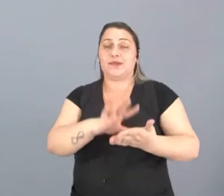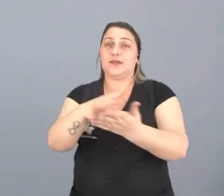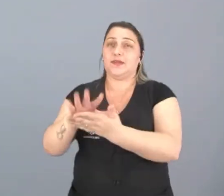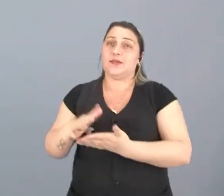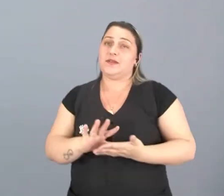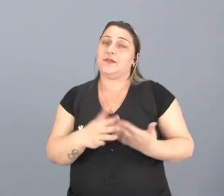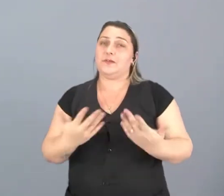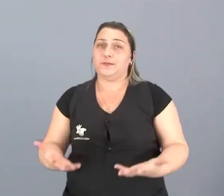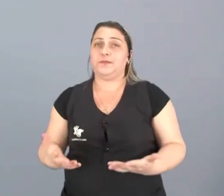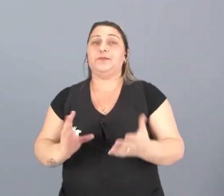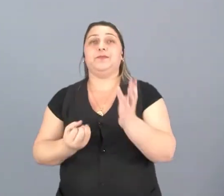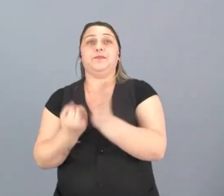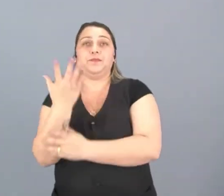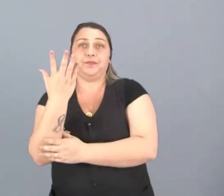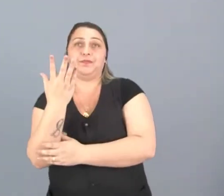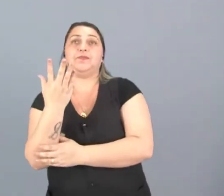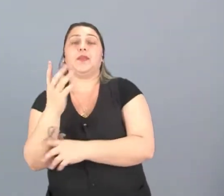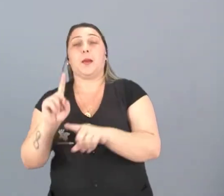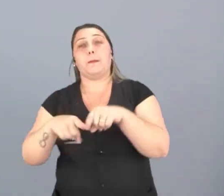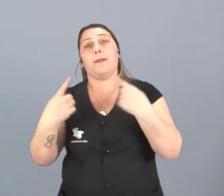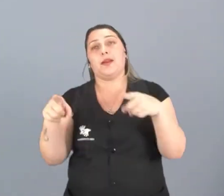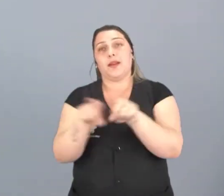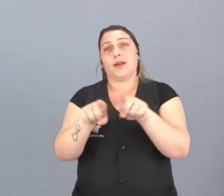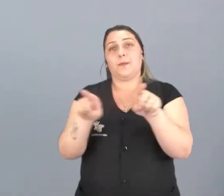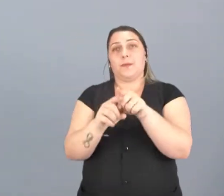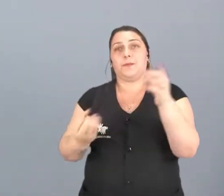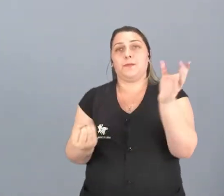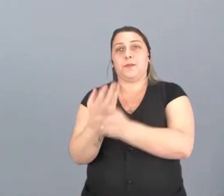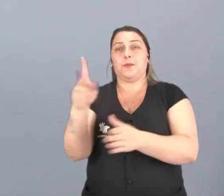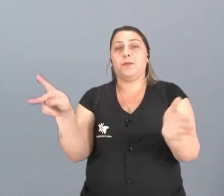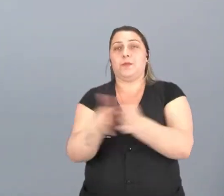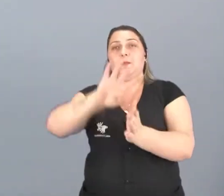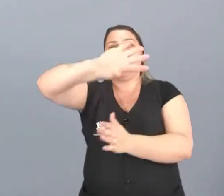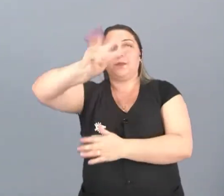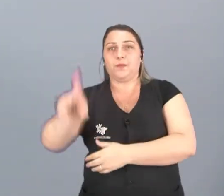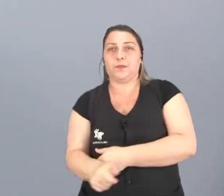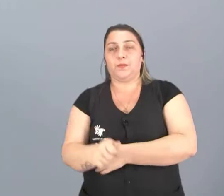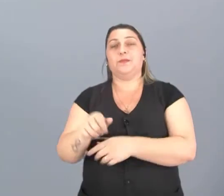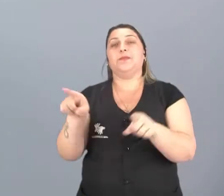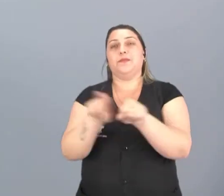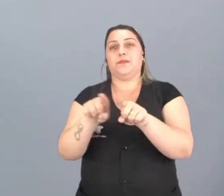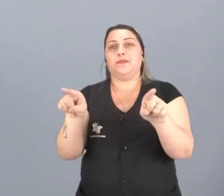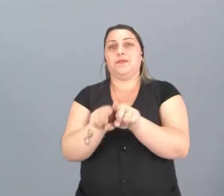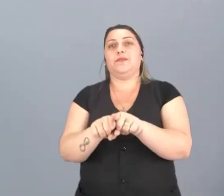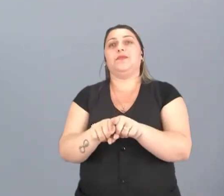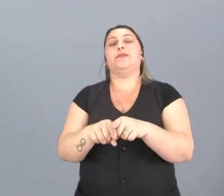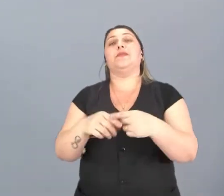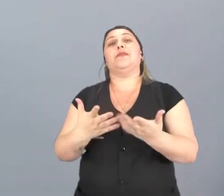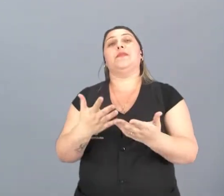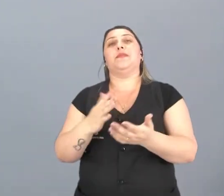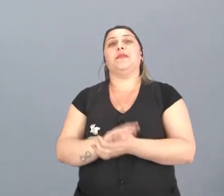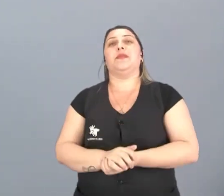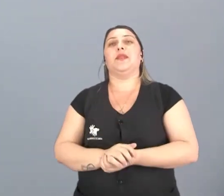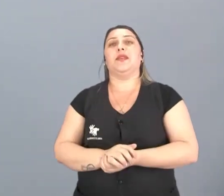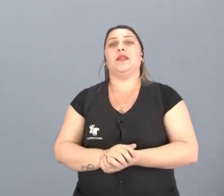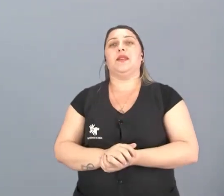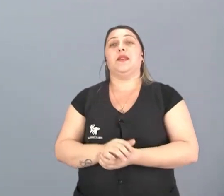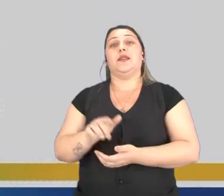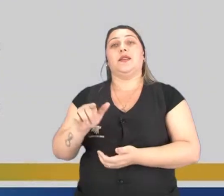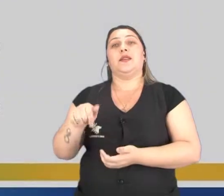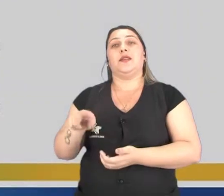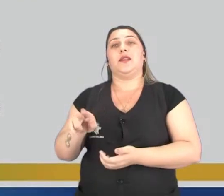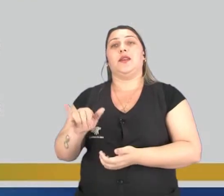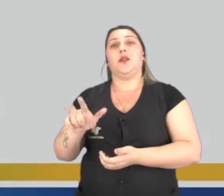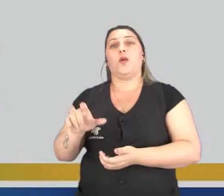não necessariamente surgiu nas senzalas, mas é de origem e de matiz africana, originado do samba, e enfim, né, os